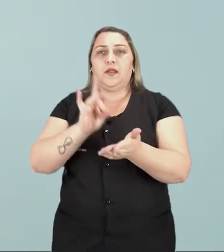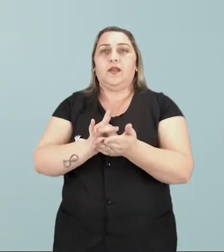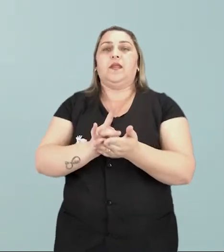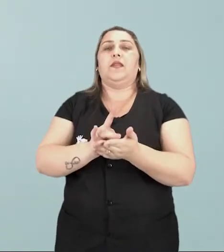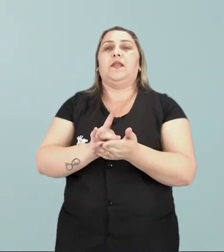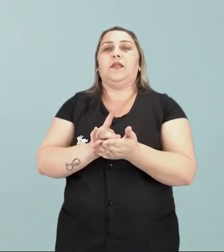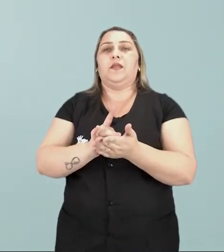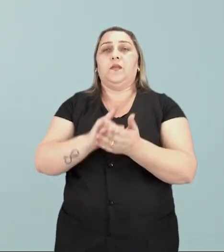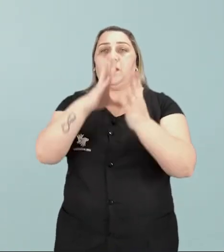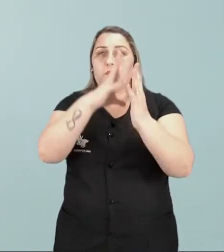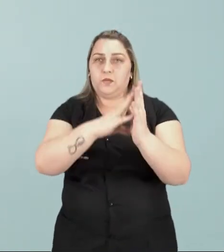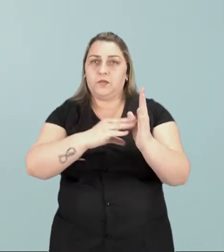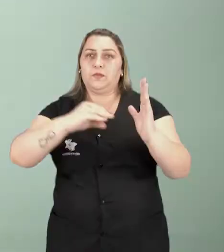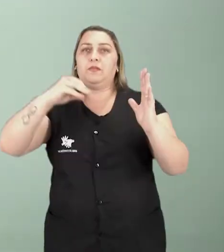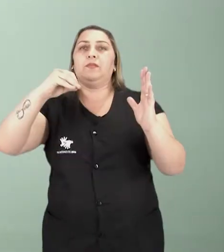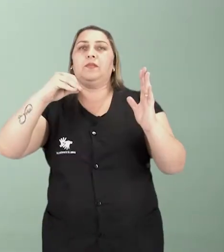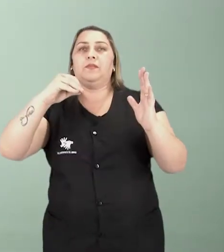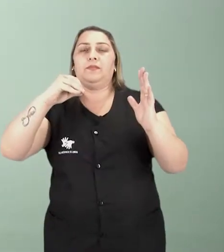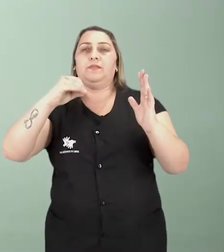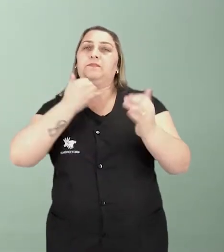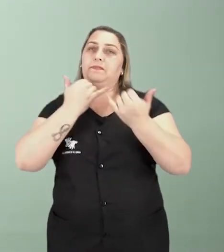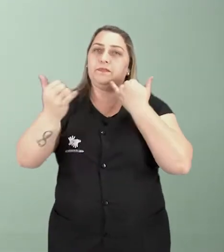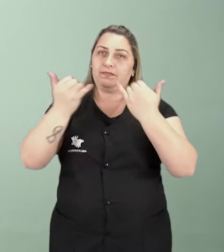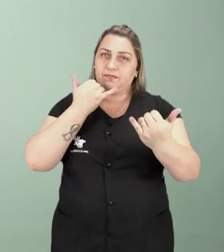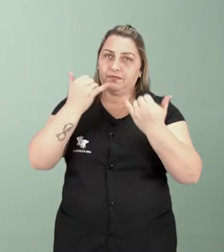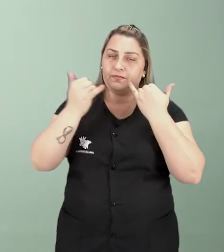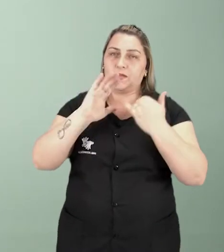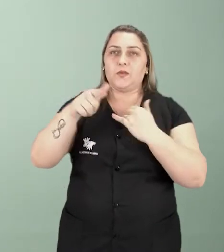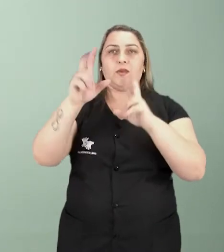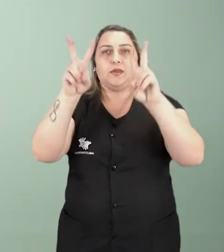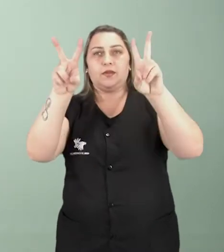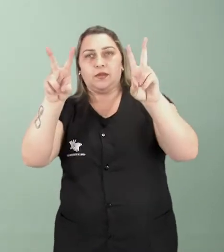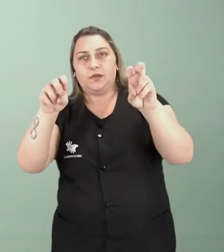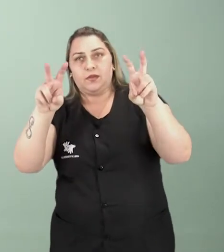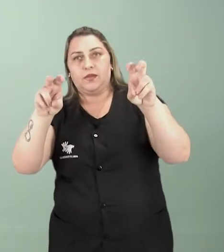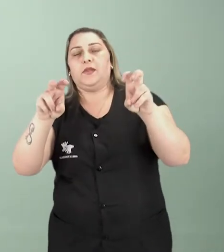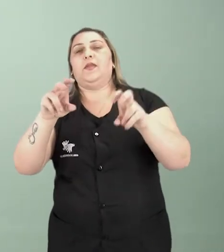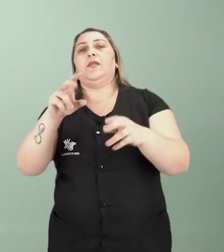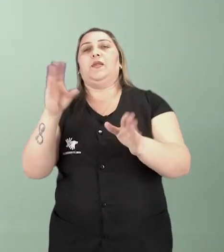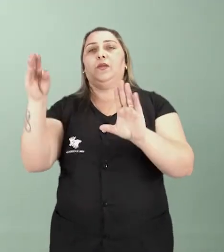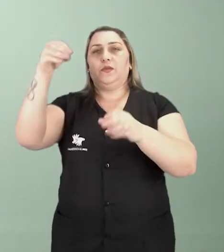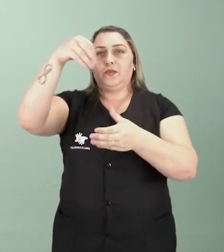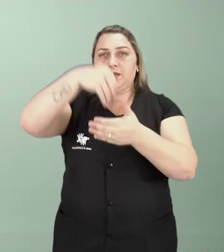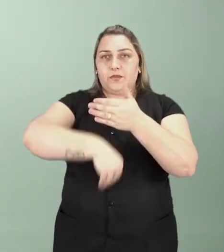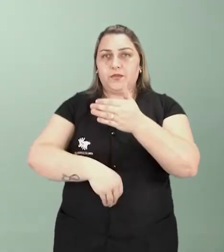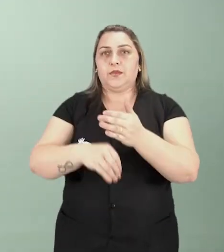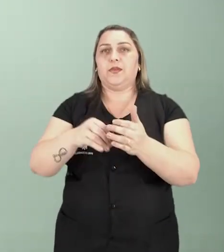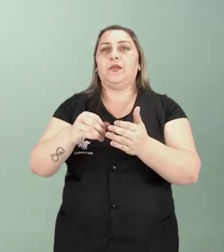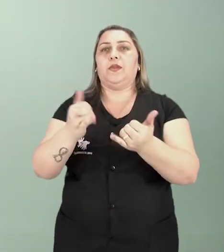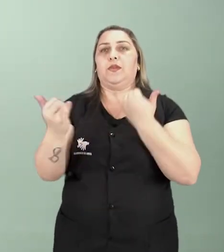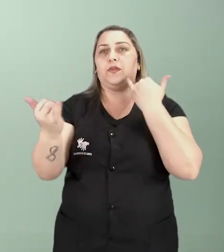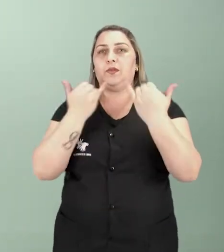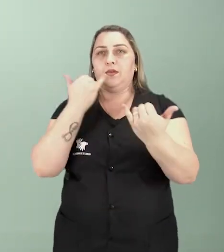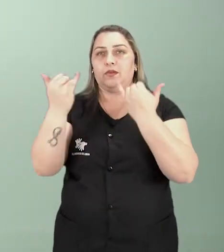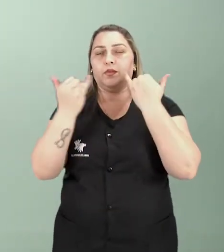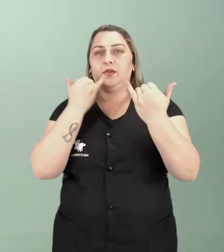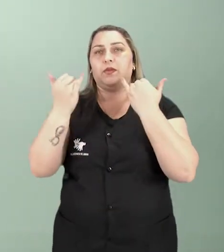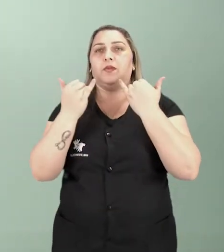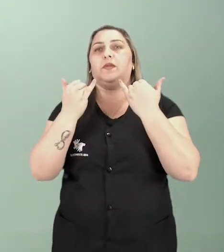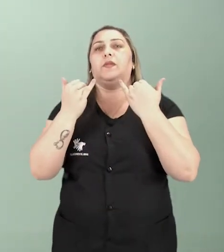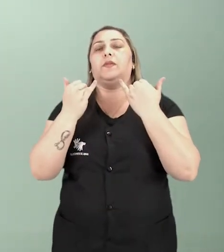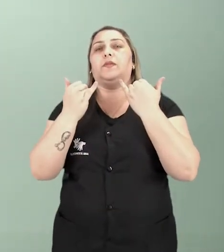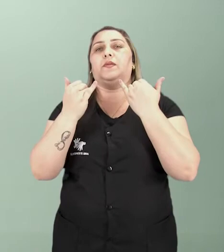dando uma informação sobre qualquer tema, ela vai colocar dentro dessa informação uma